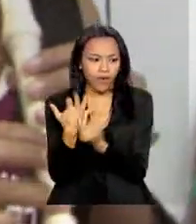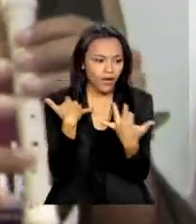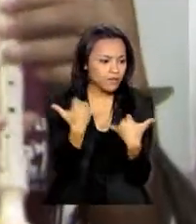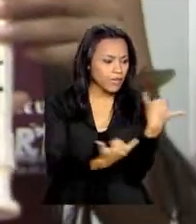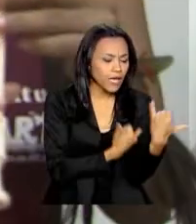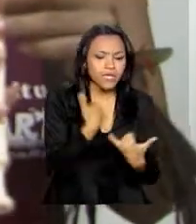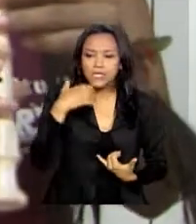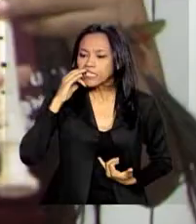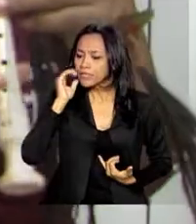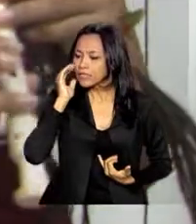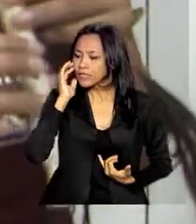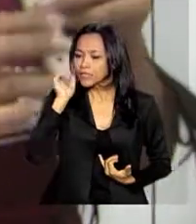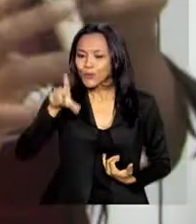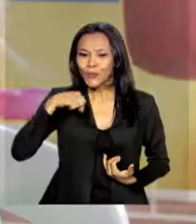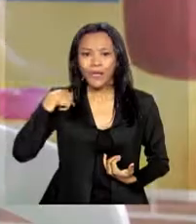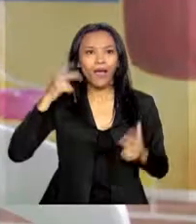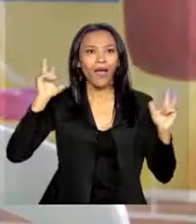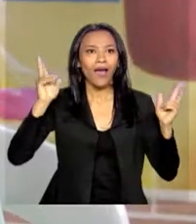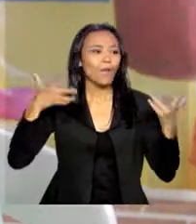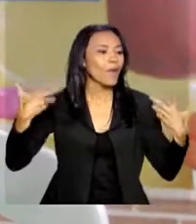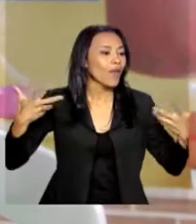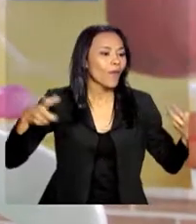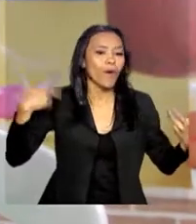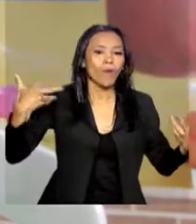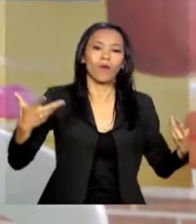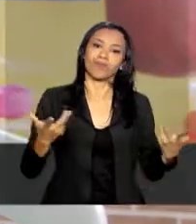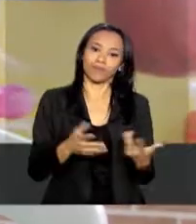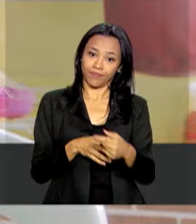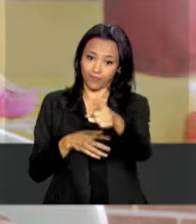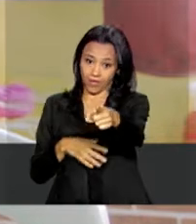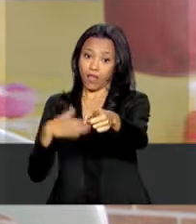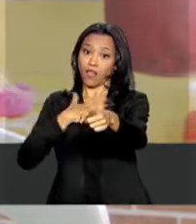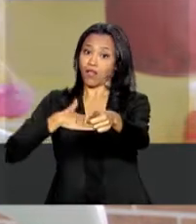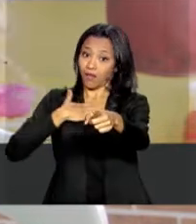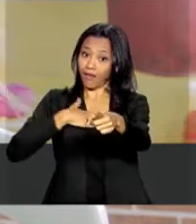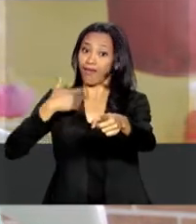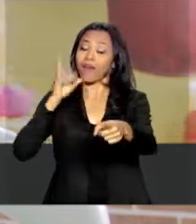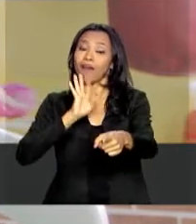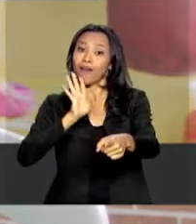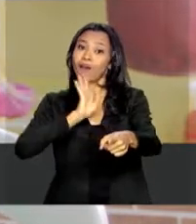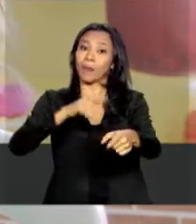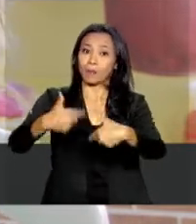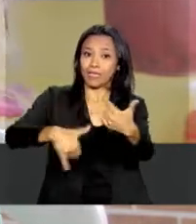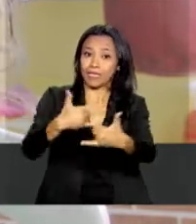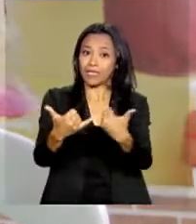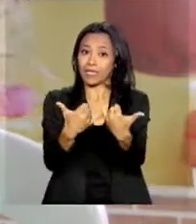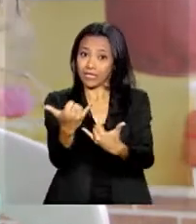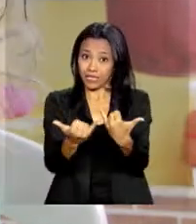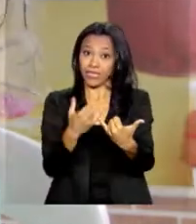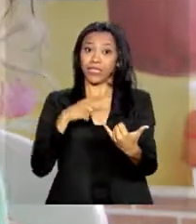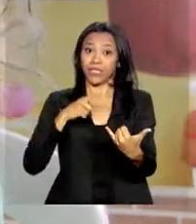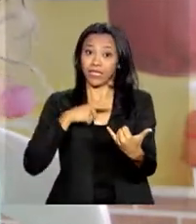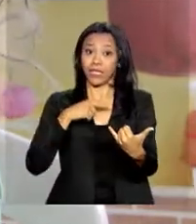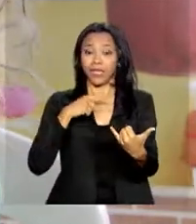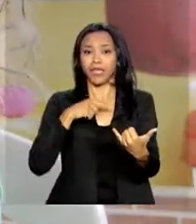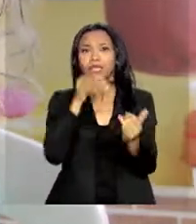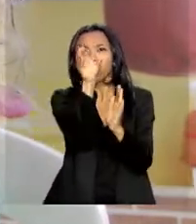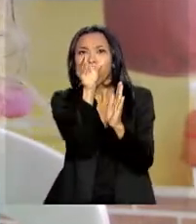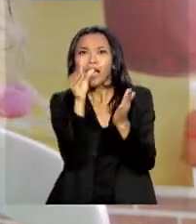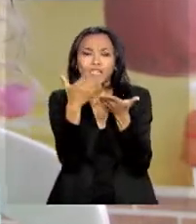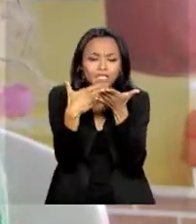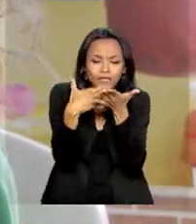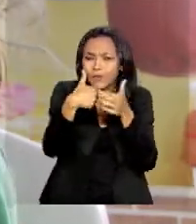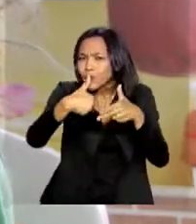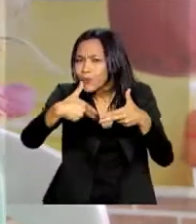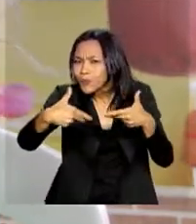difícil escolher qual é a mais divertida que eu não levo os jogos que têm na brinquedoteca brin brincar aqui na varanda com